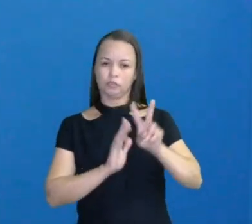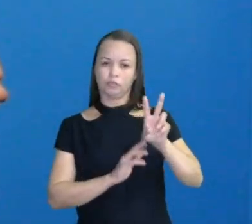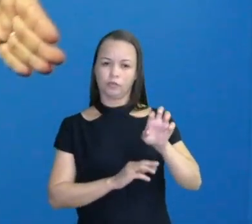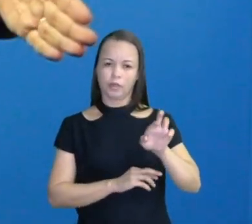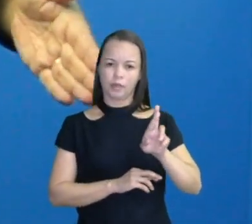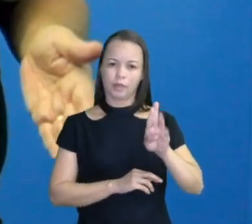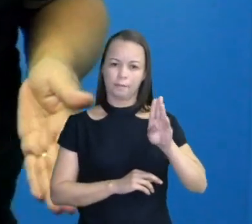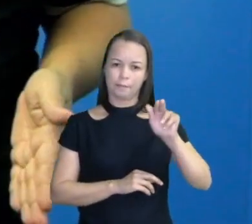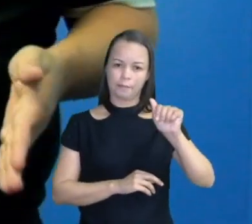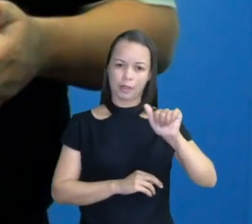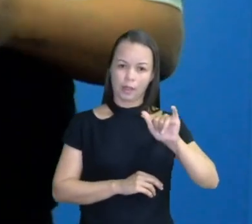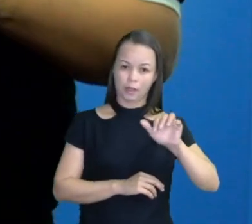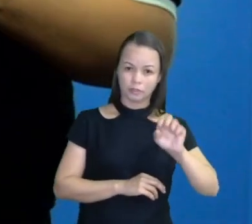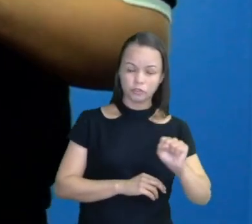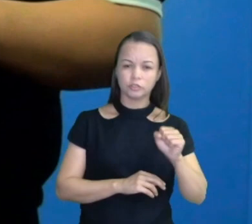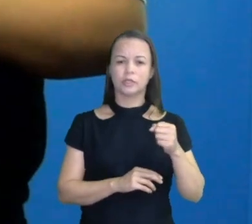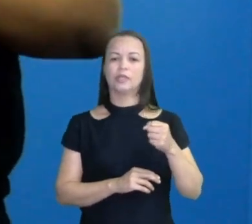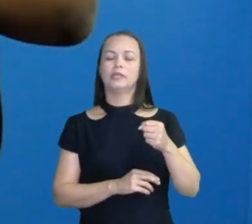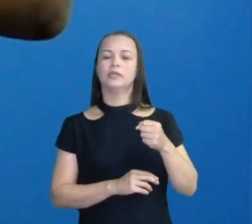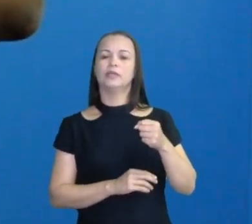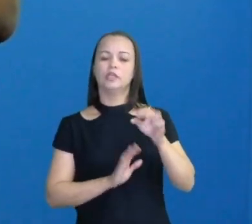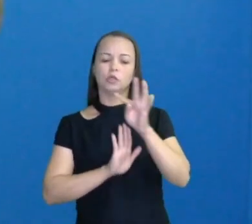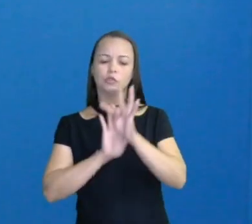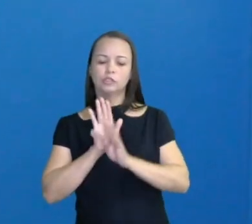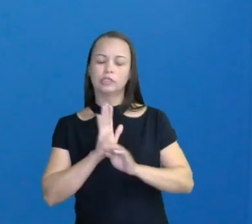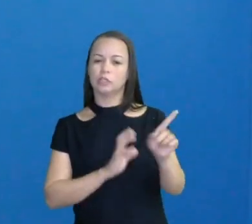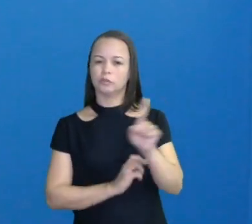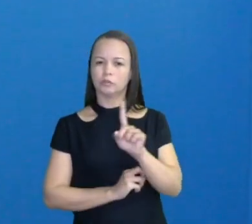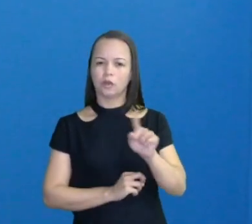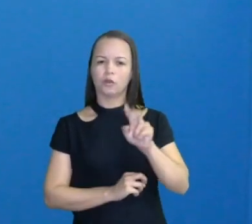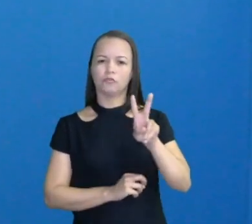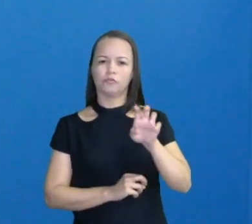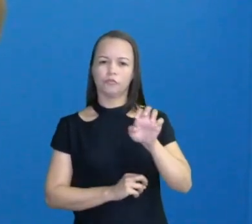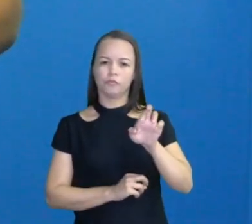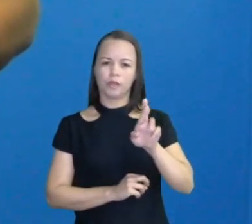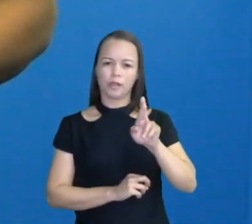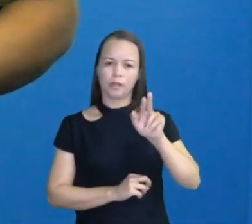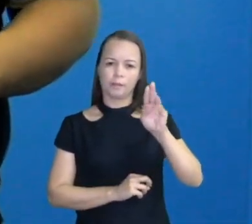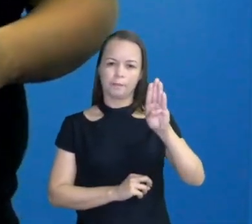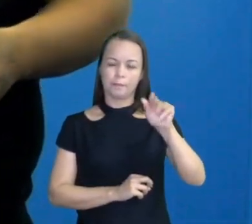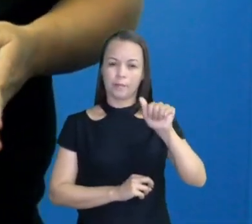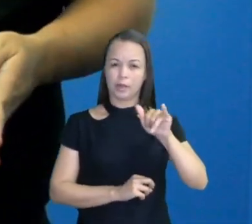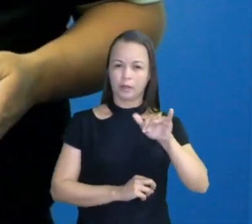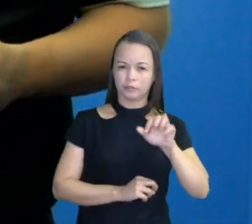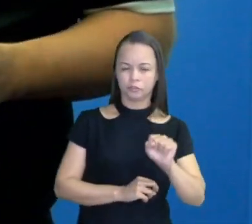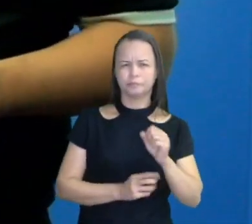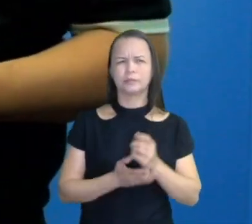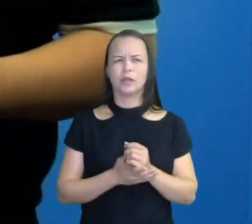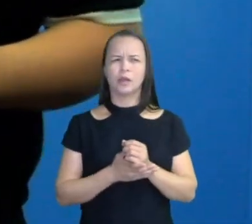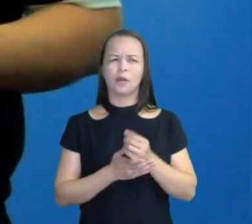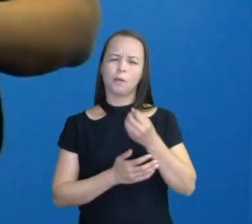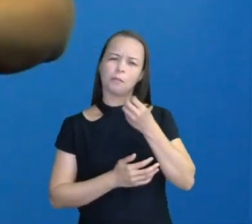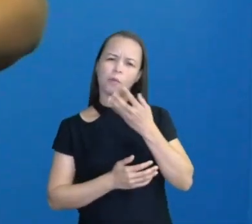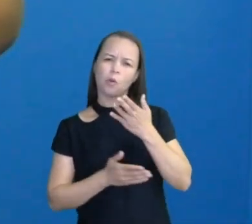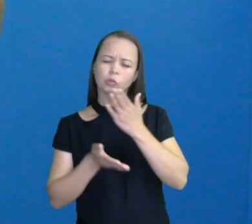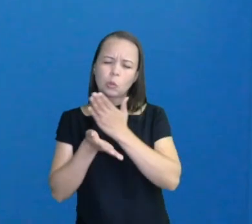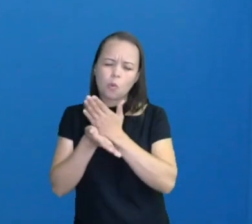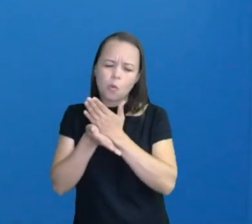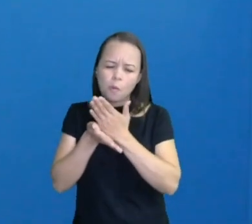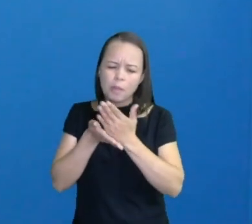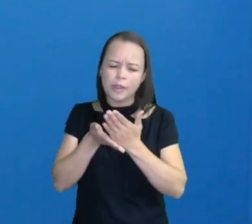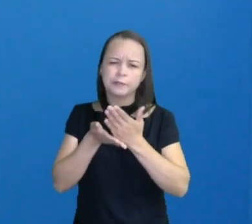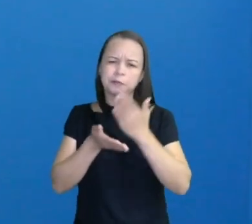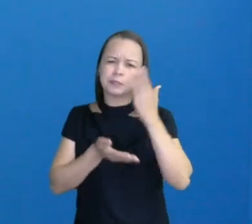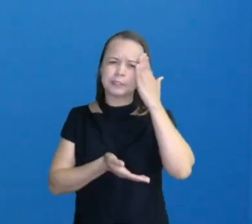verbais e os textos não verbais. É muito bom de início a gente tentar compreender e